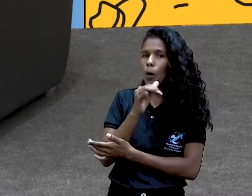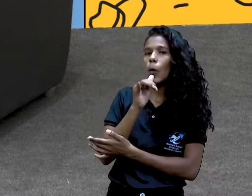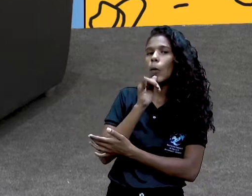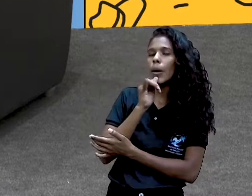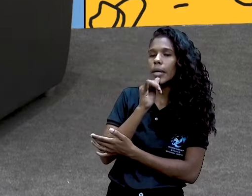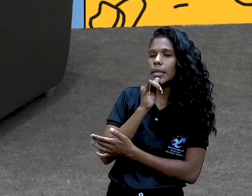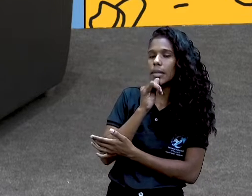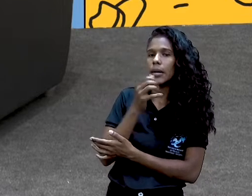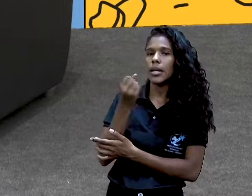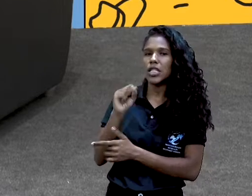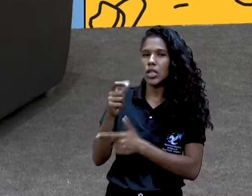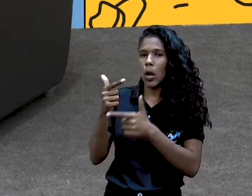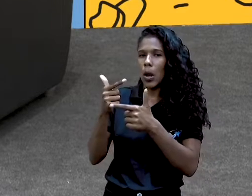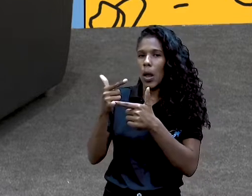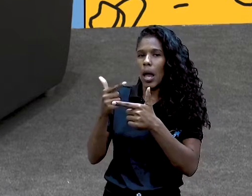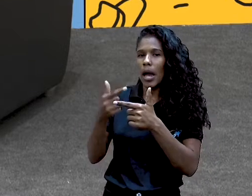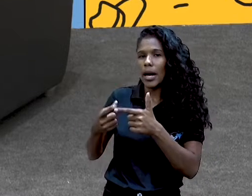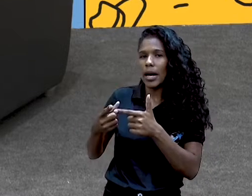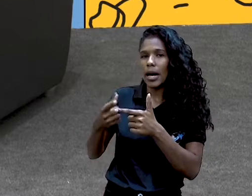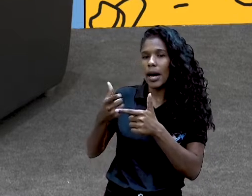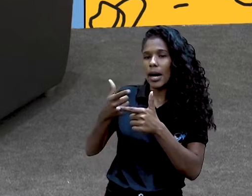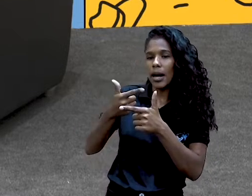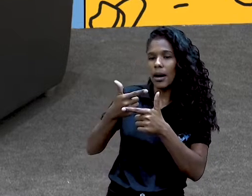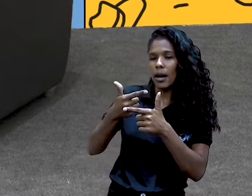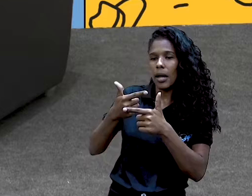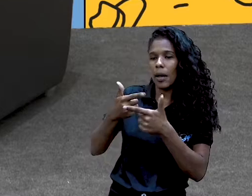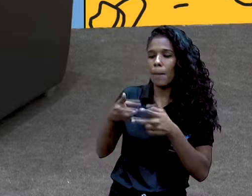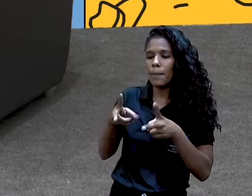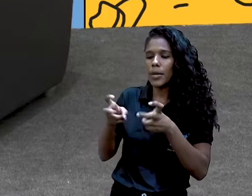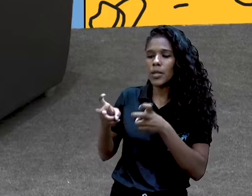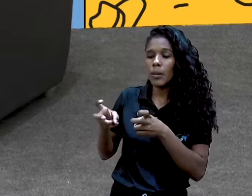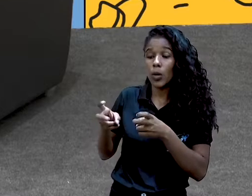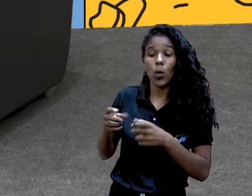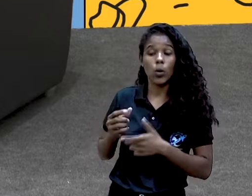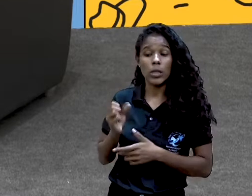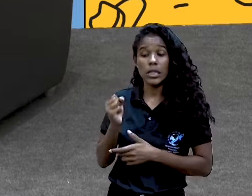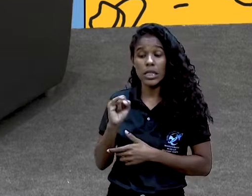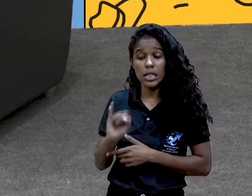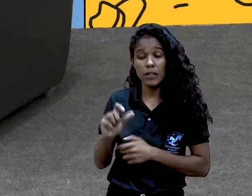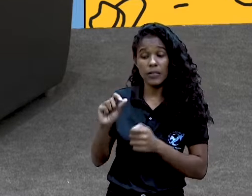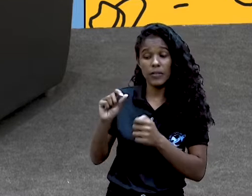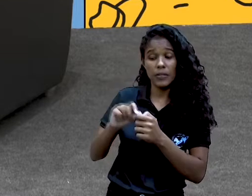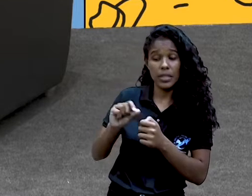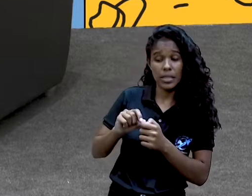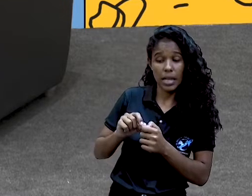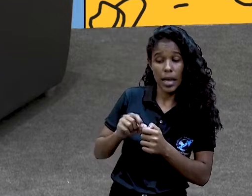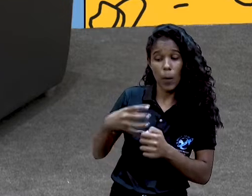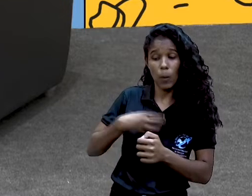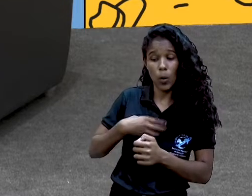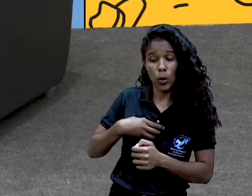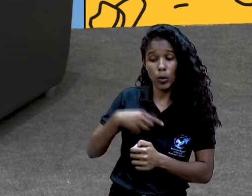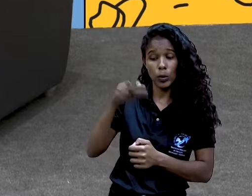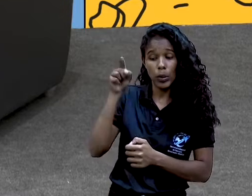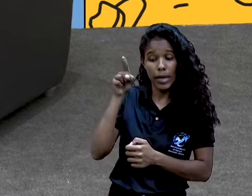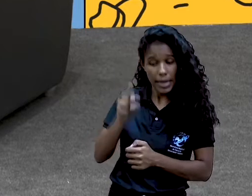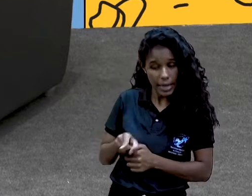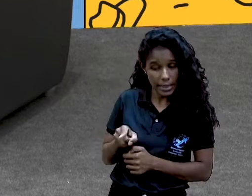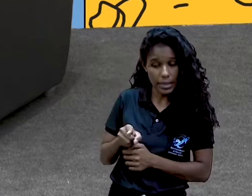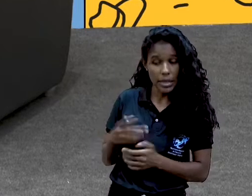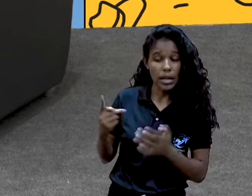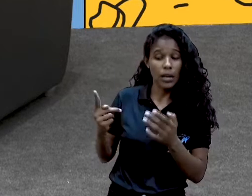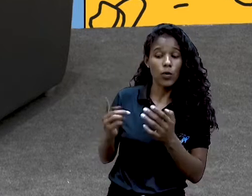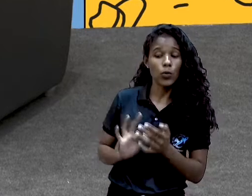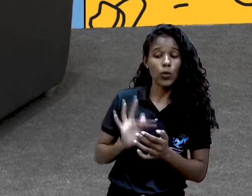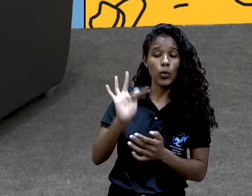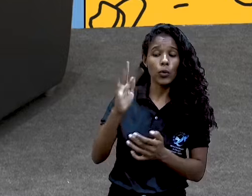antecipar, se eu puder prever uma forma de resolver aquilo, eu estou sendo proativo. Então, eu também estou desenvolvendo a minha